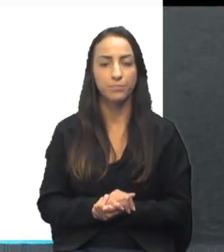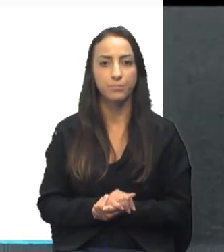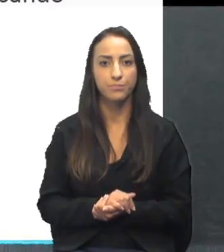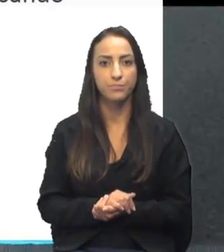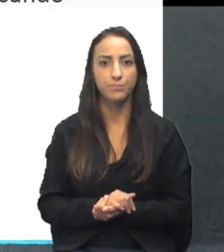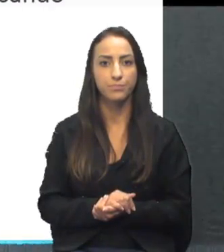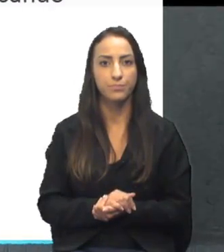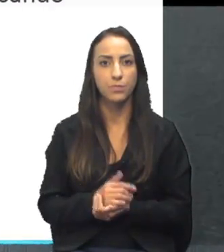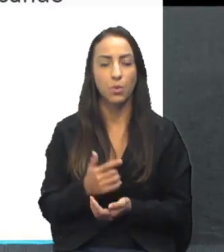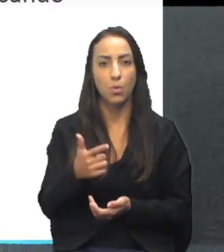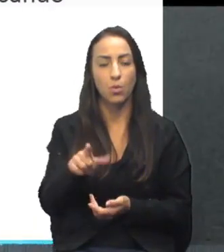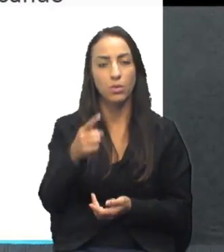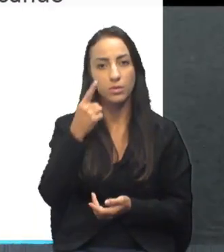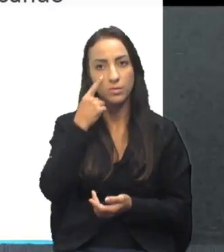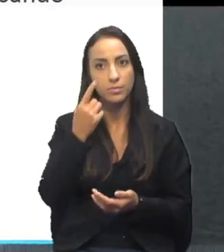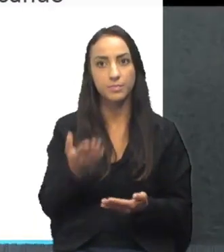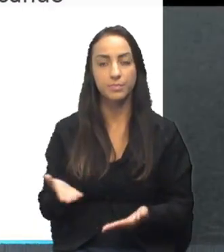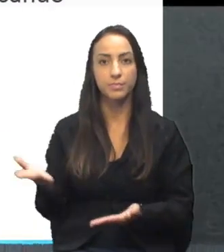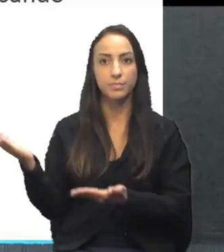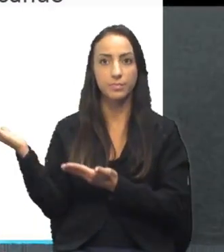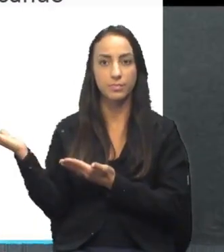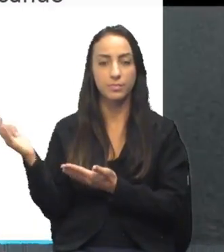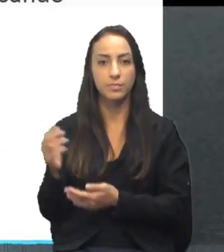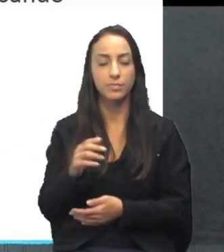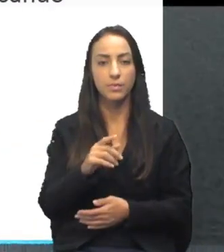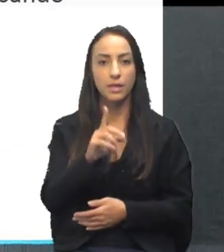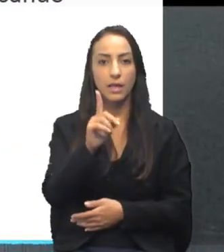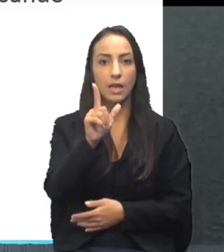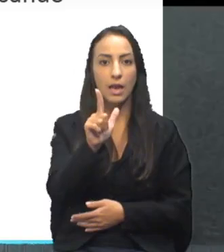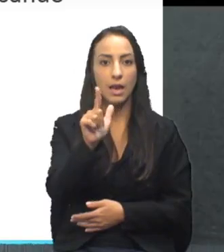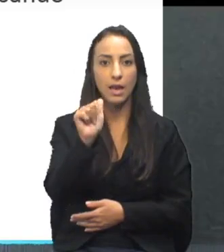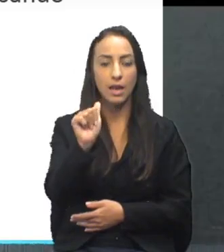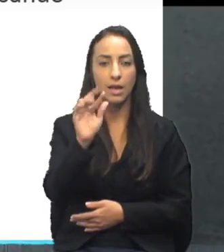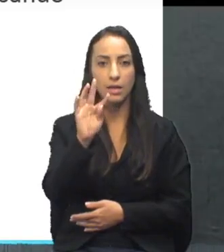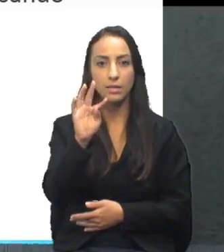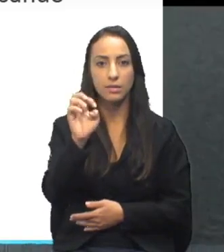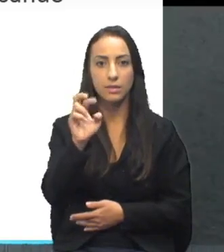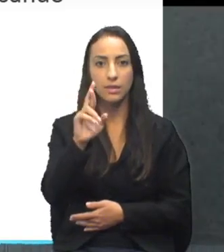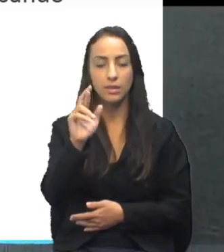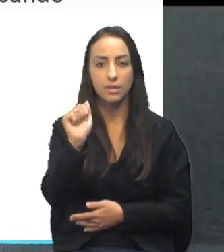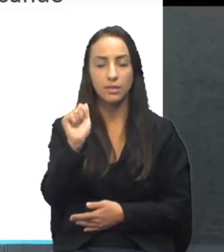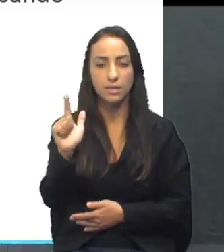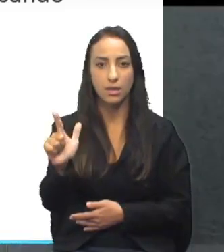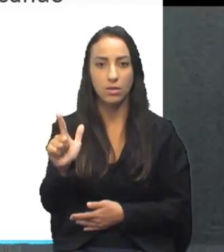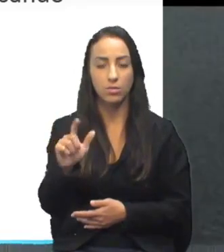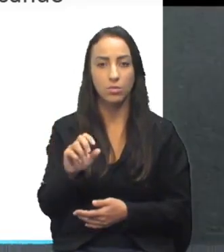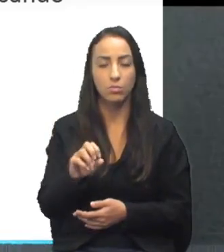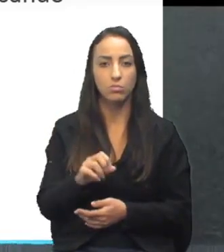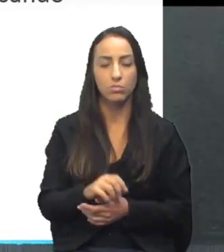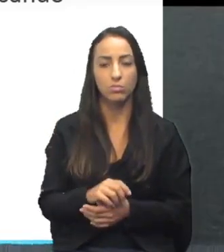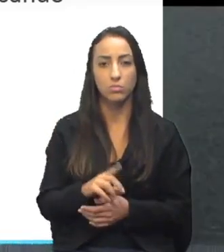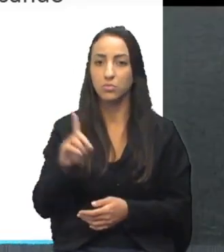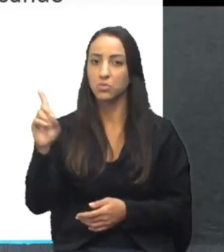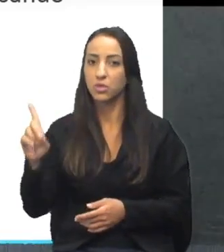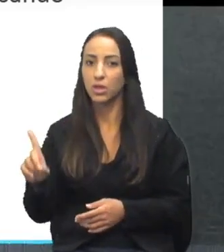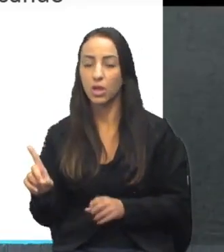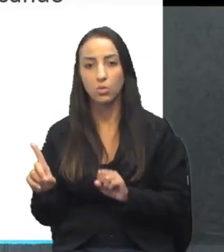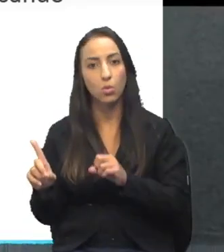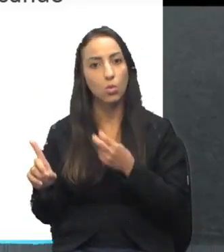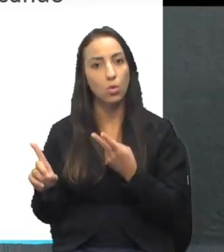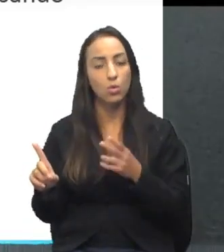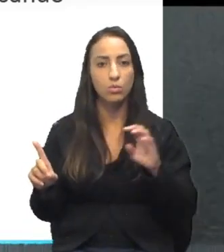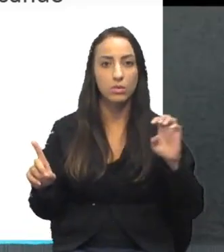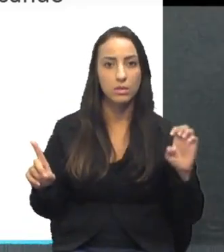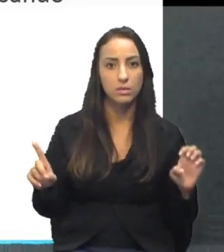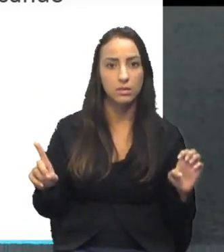dorsal, nós também temos a posição de decúbito lateral, que pode acontecer para o lado direito ou para o lado